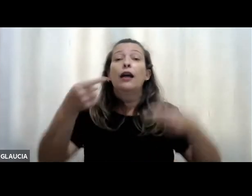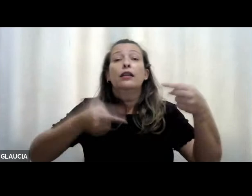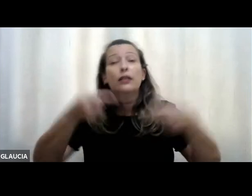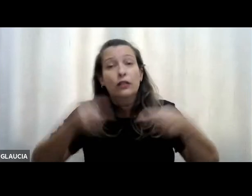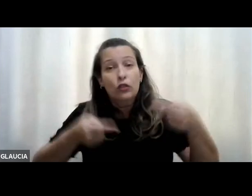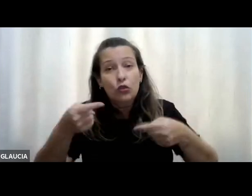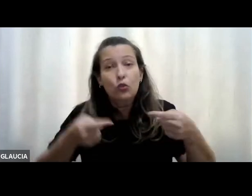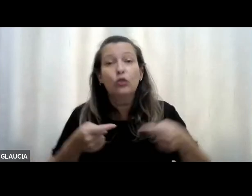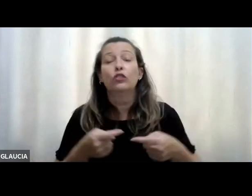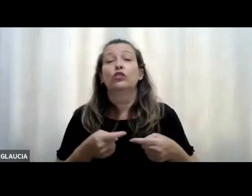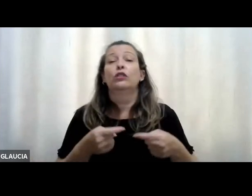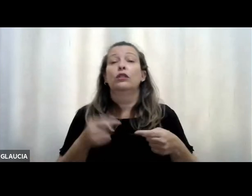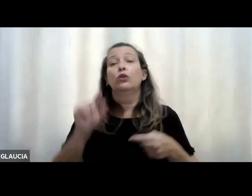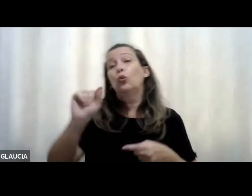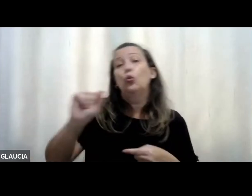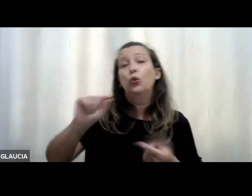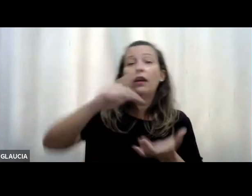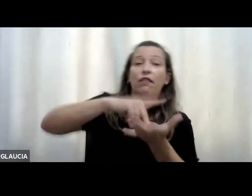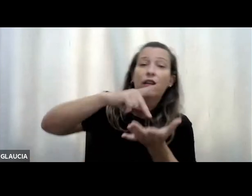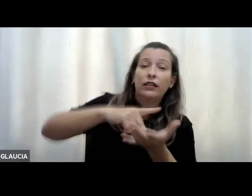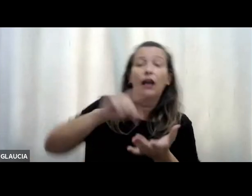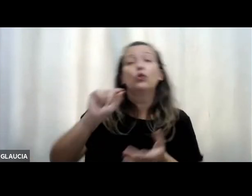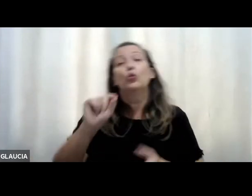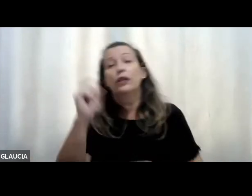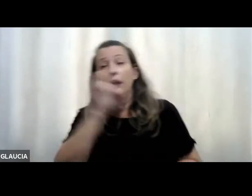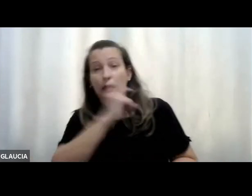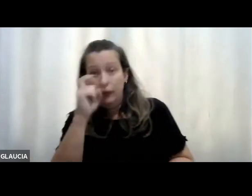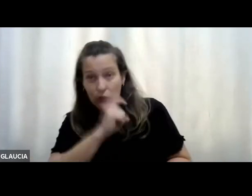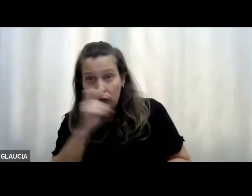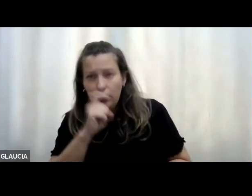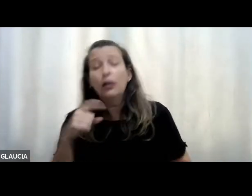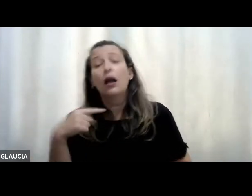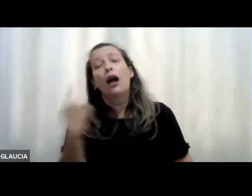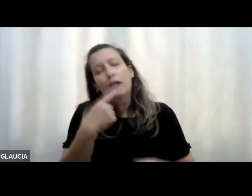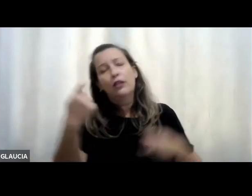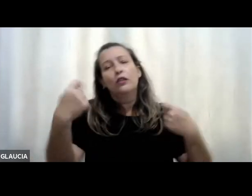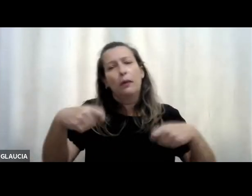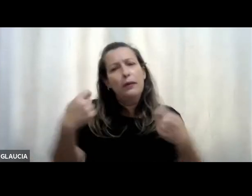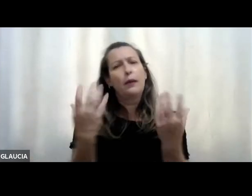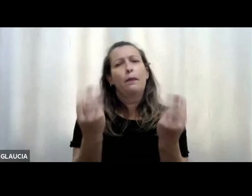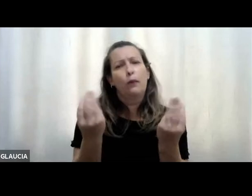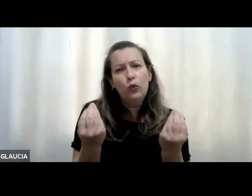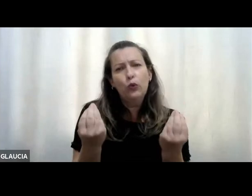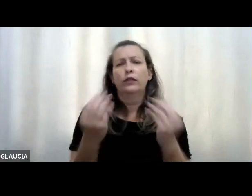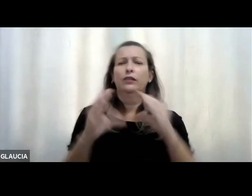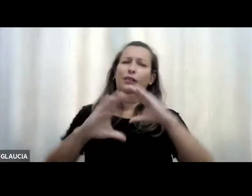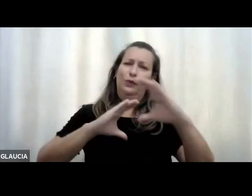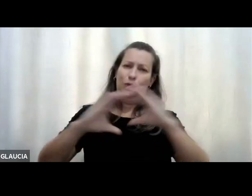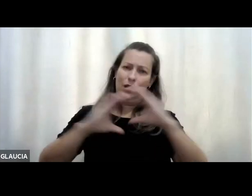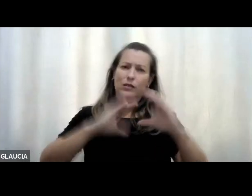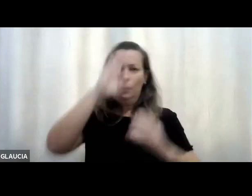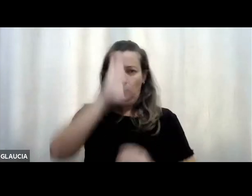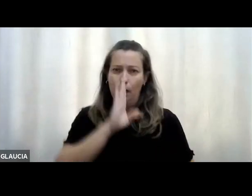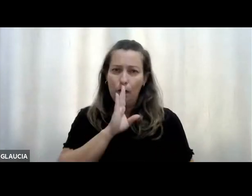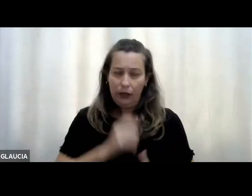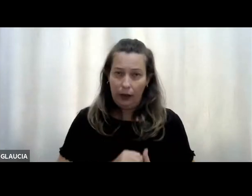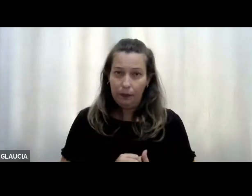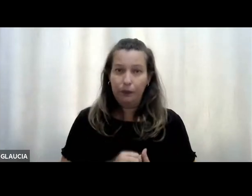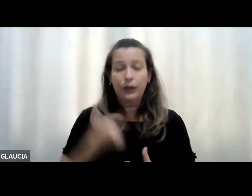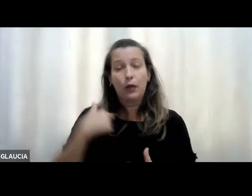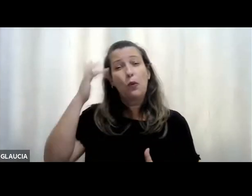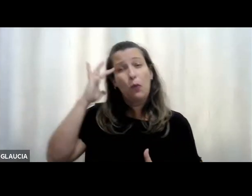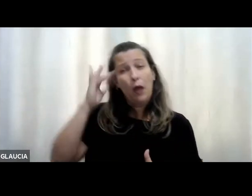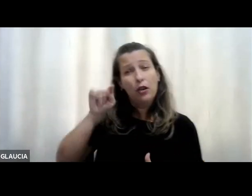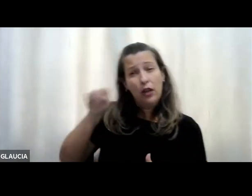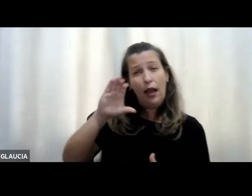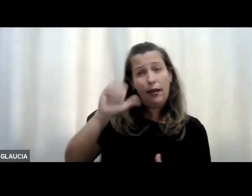discutindo o que é verdade e o que não é, a gente precisa muito da comunicação pública. Acho que a Kátia foi muito